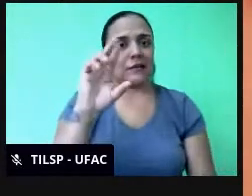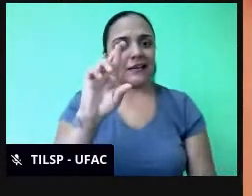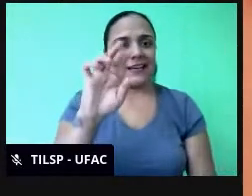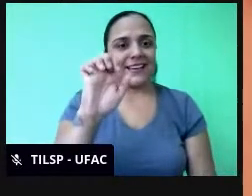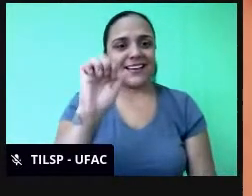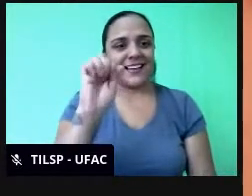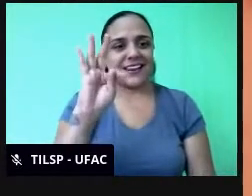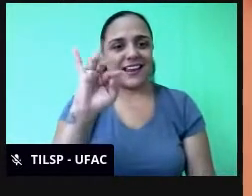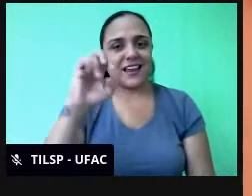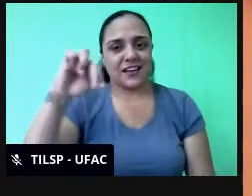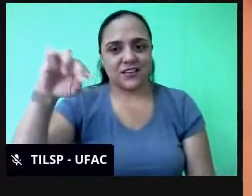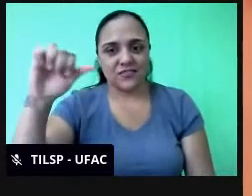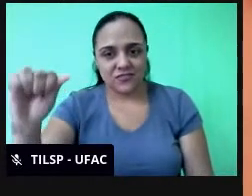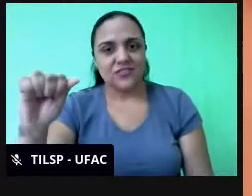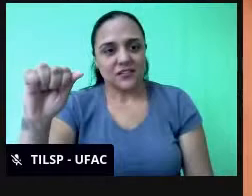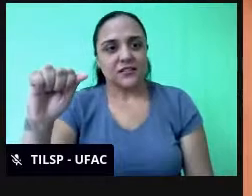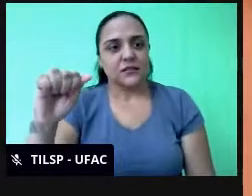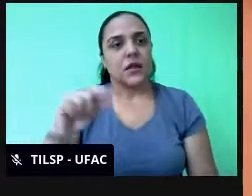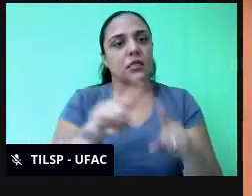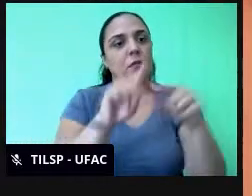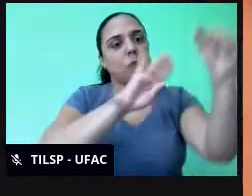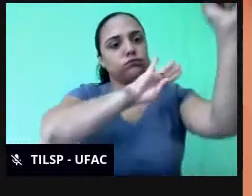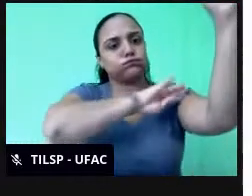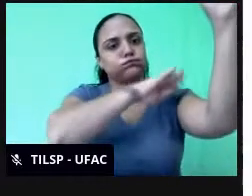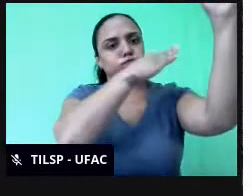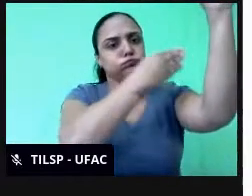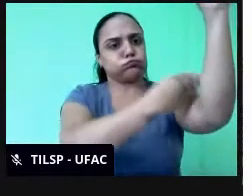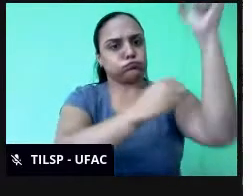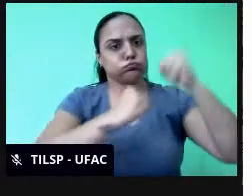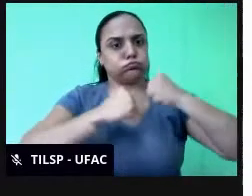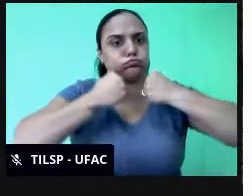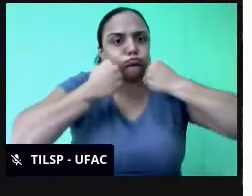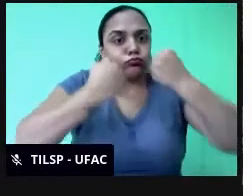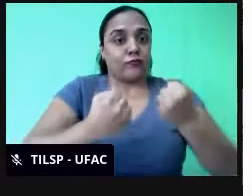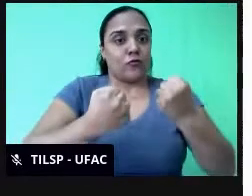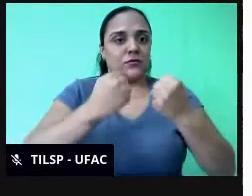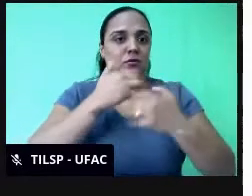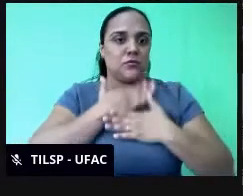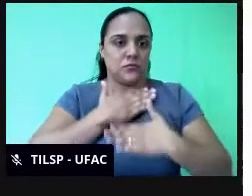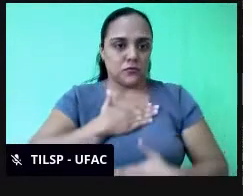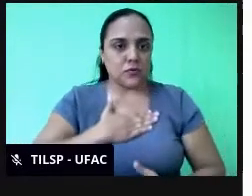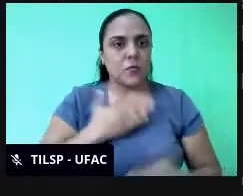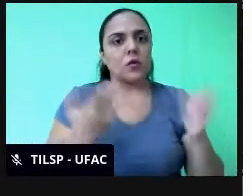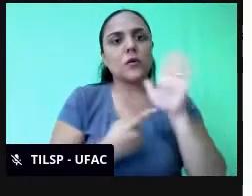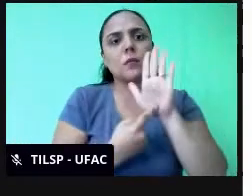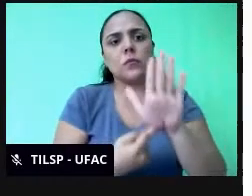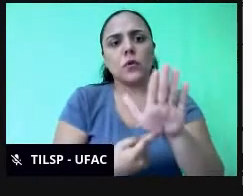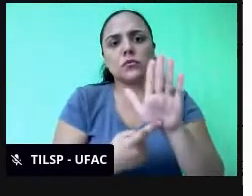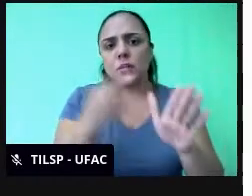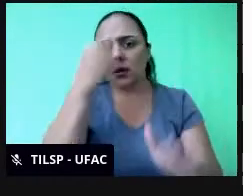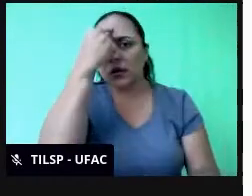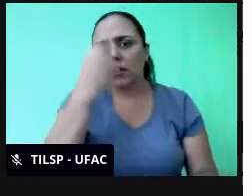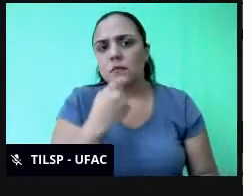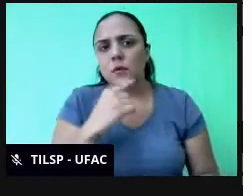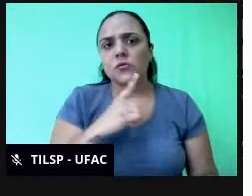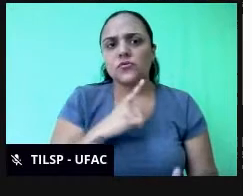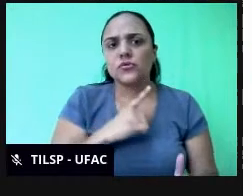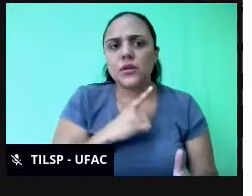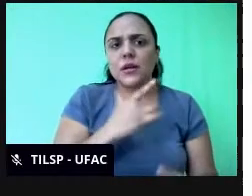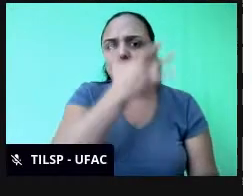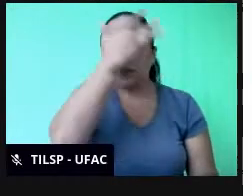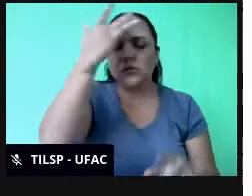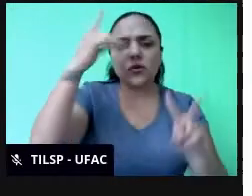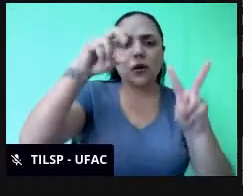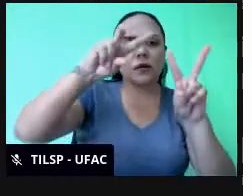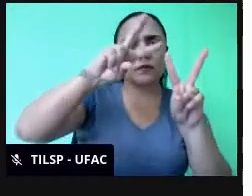mas também com aumento de massa muscular e da força. Então, para isso, eu trago um estudo que comparou indivíduos